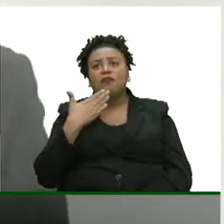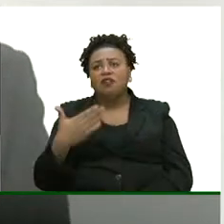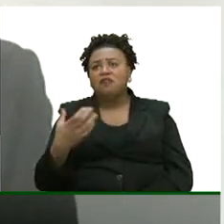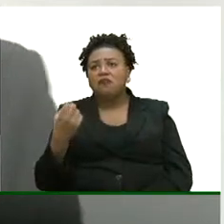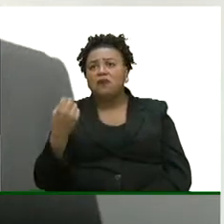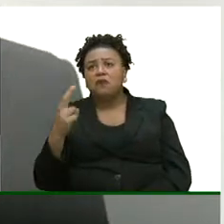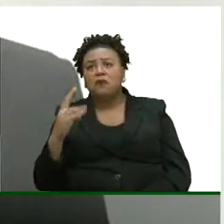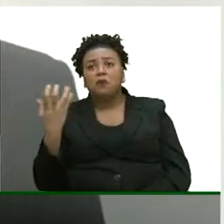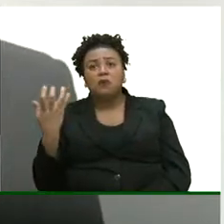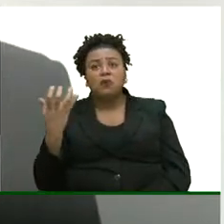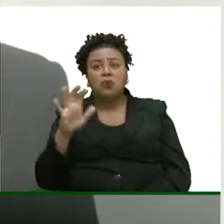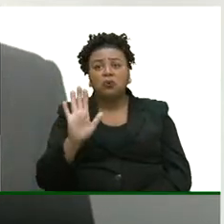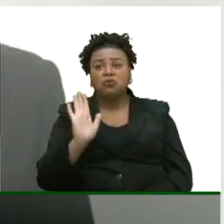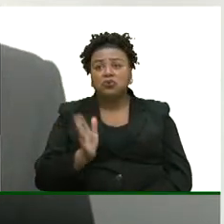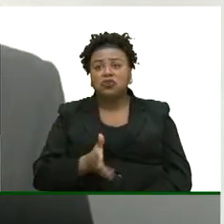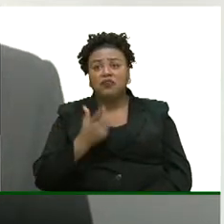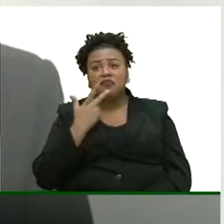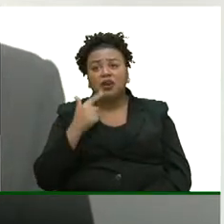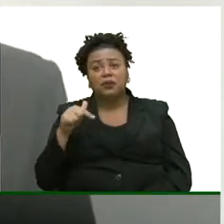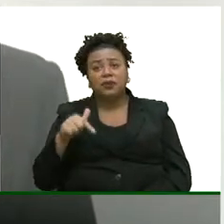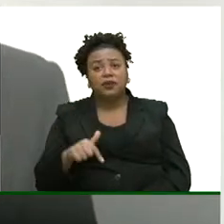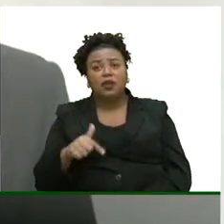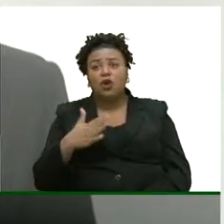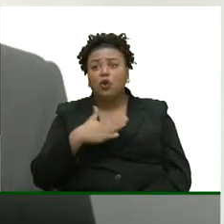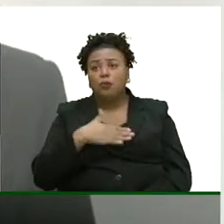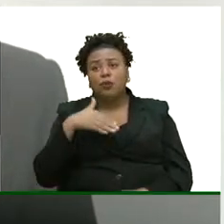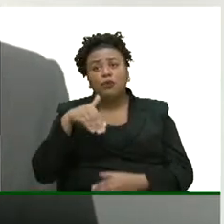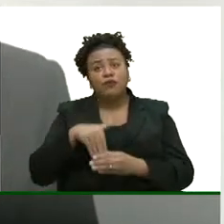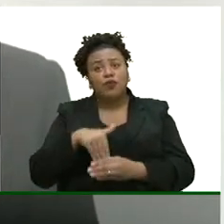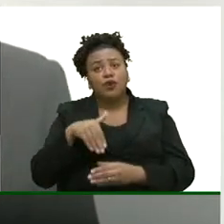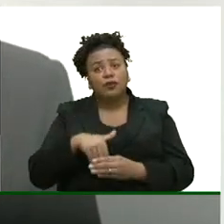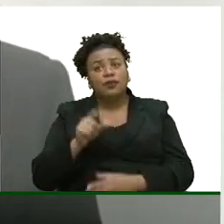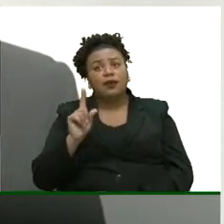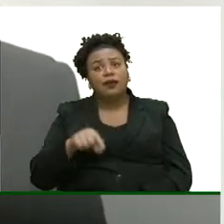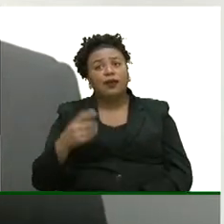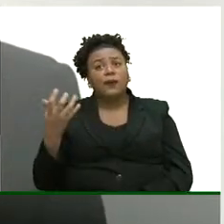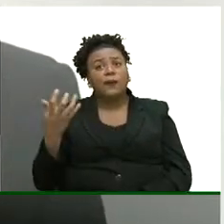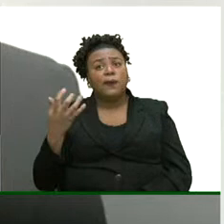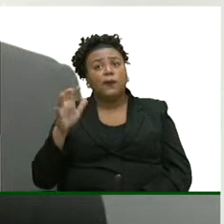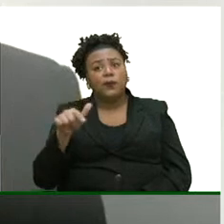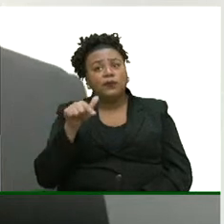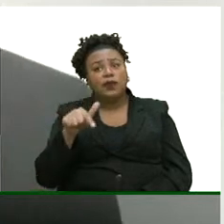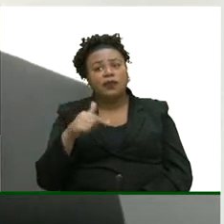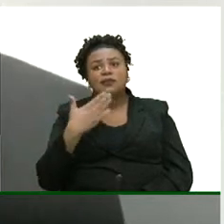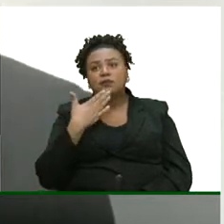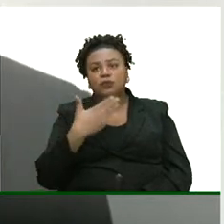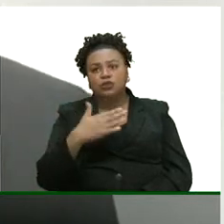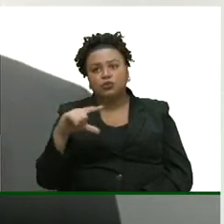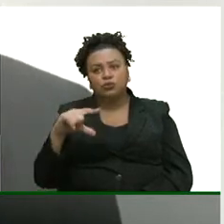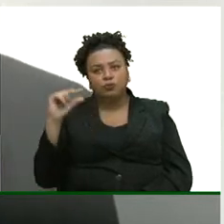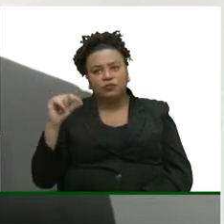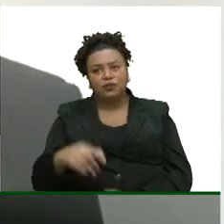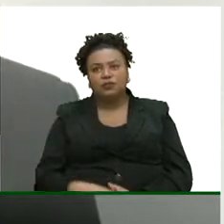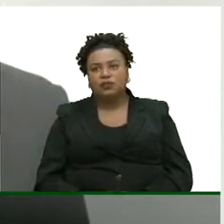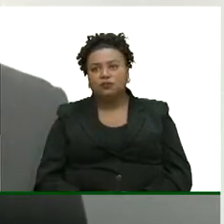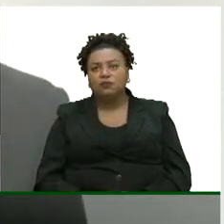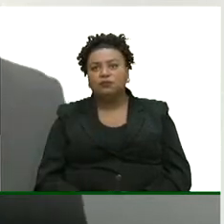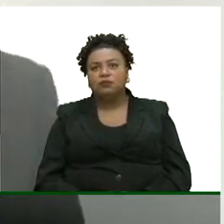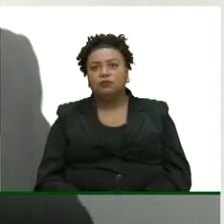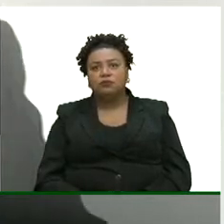contra. Já antecipo aqui que o meu voto é contrário a esse requerimento.